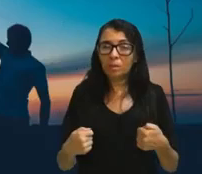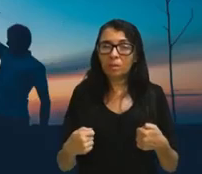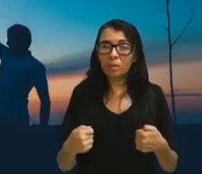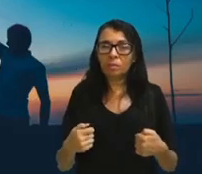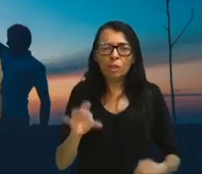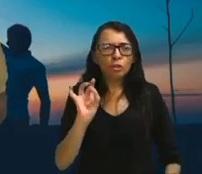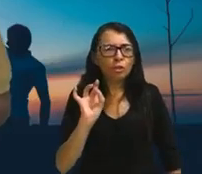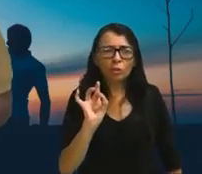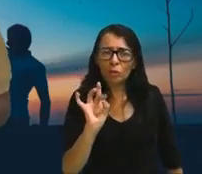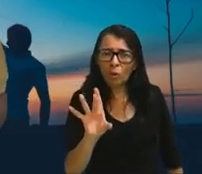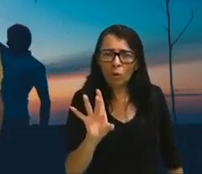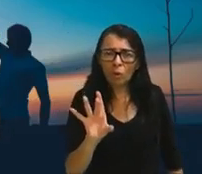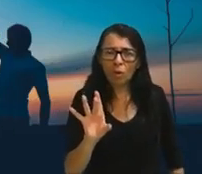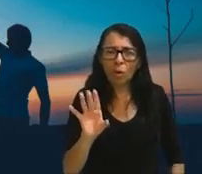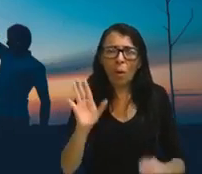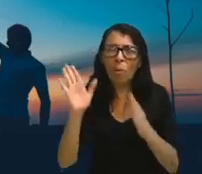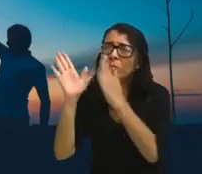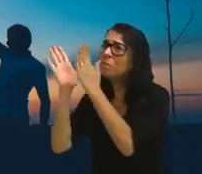Faça de Deus